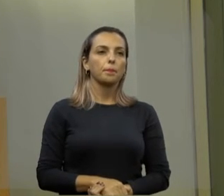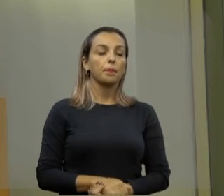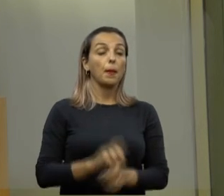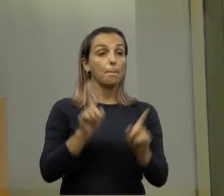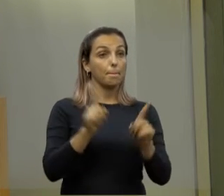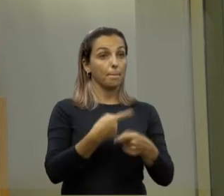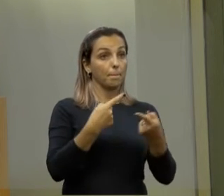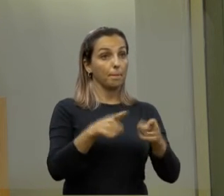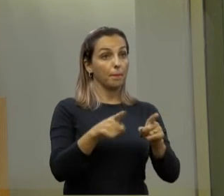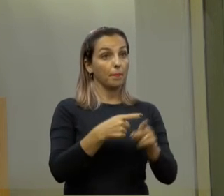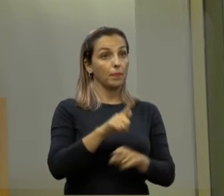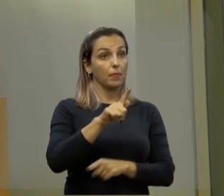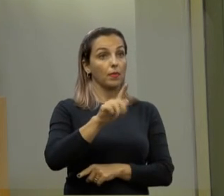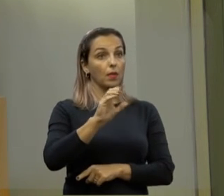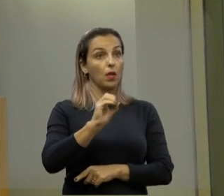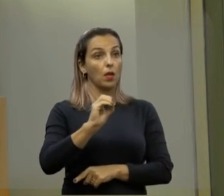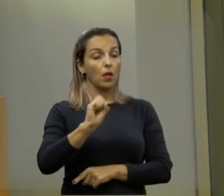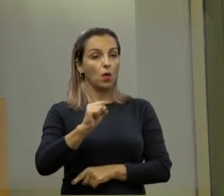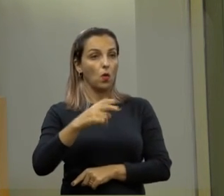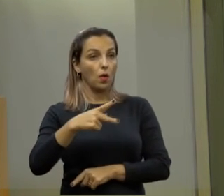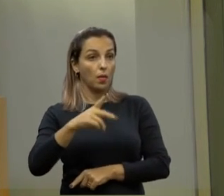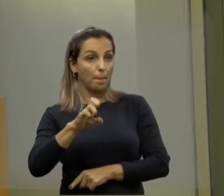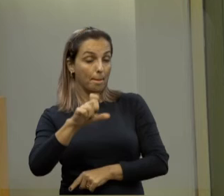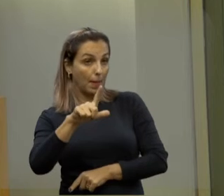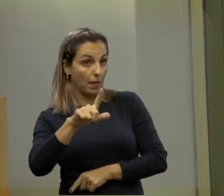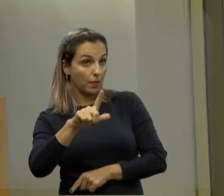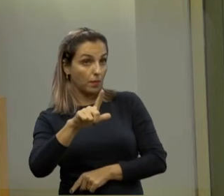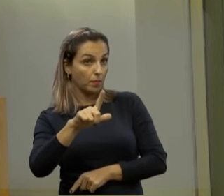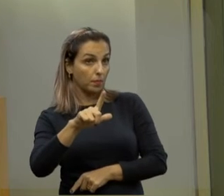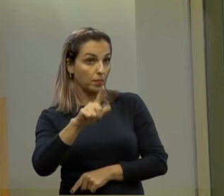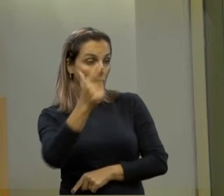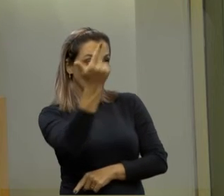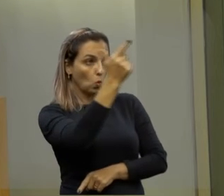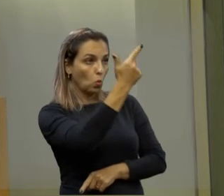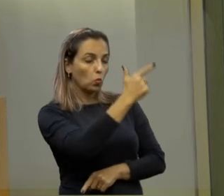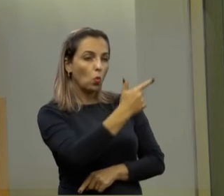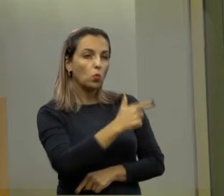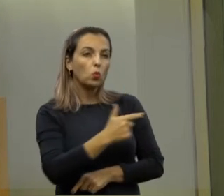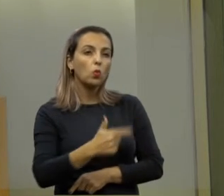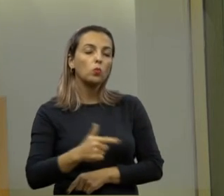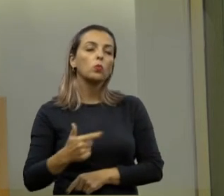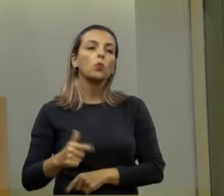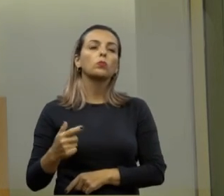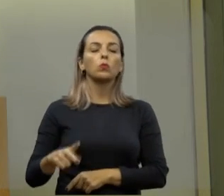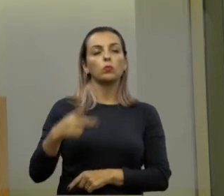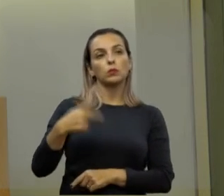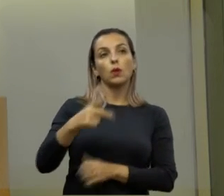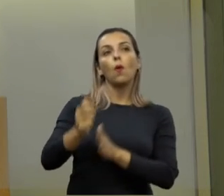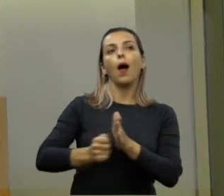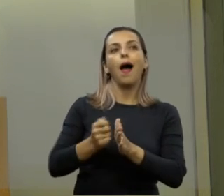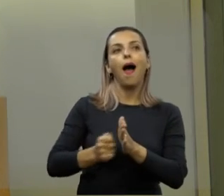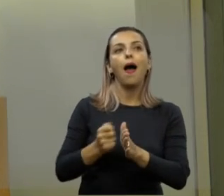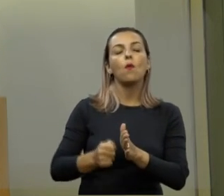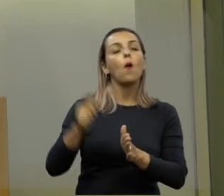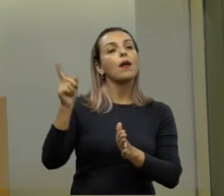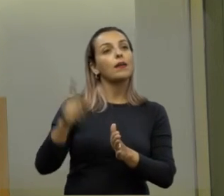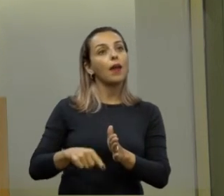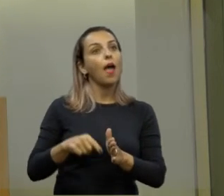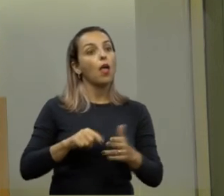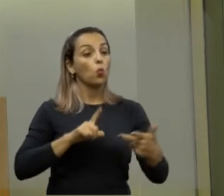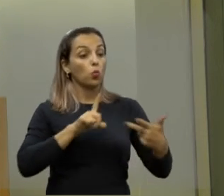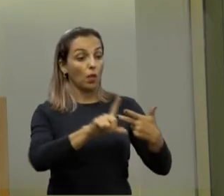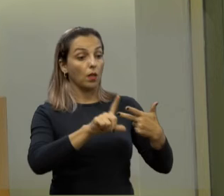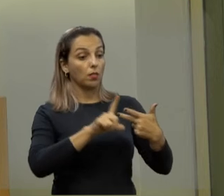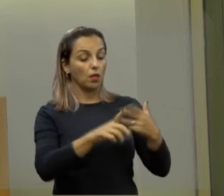música gospel é um outras demandas populares Araraquara esse